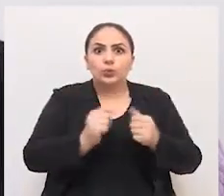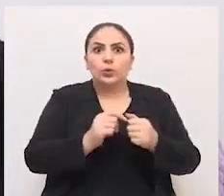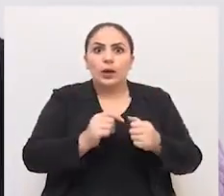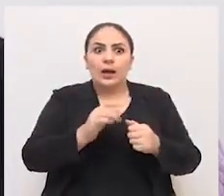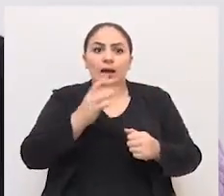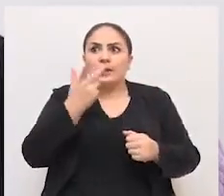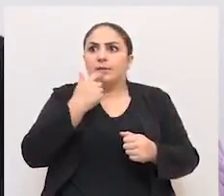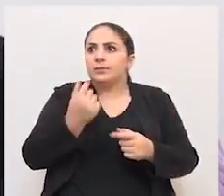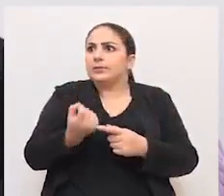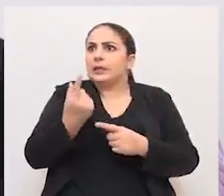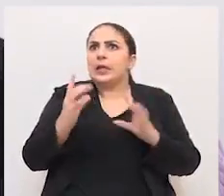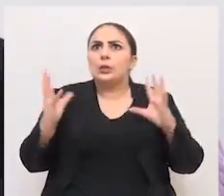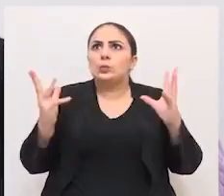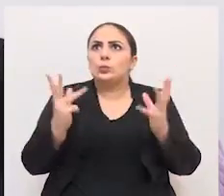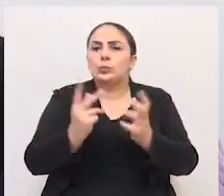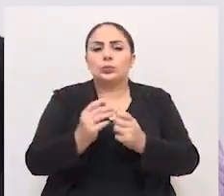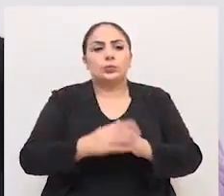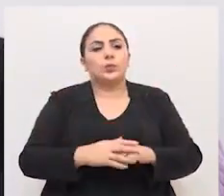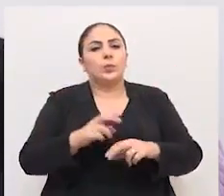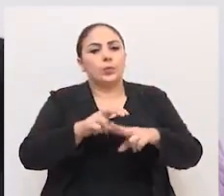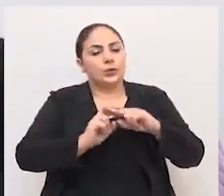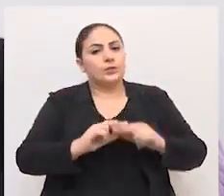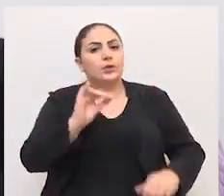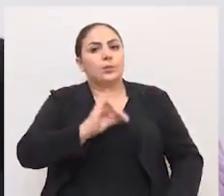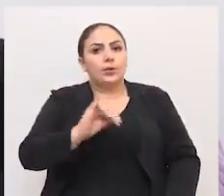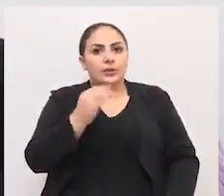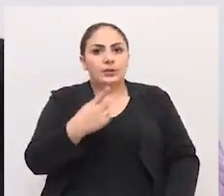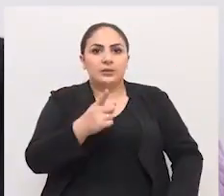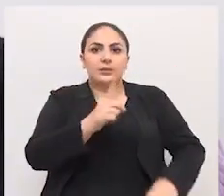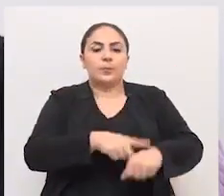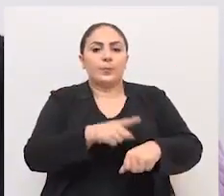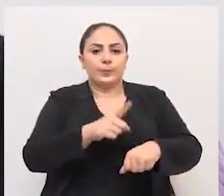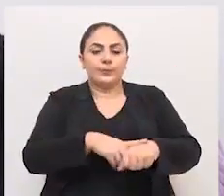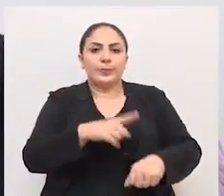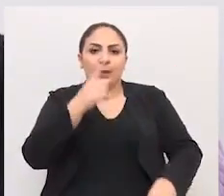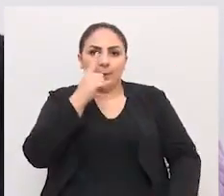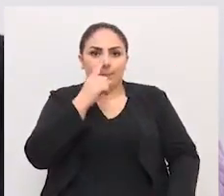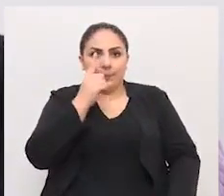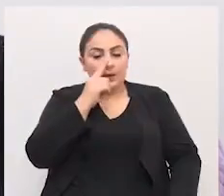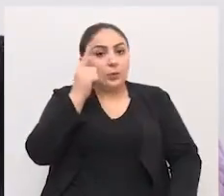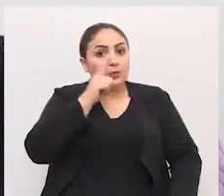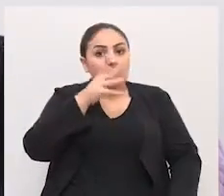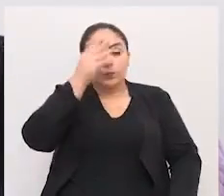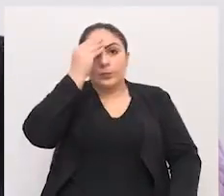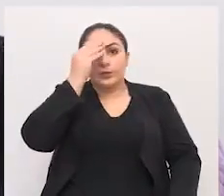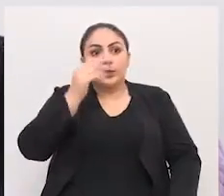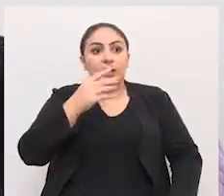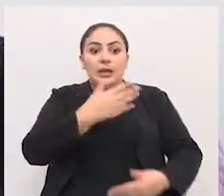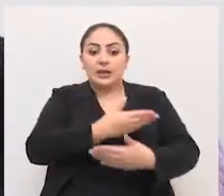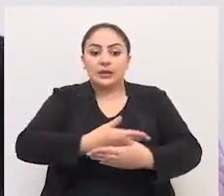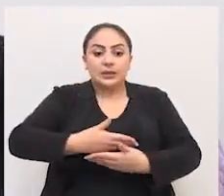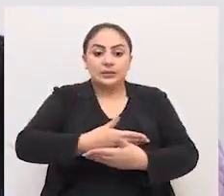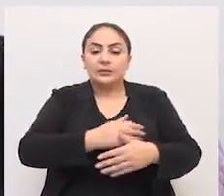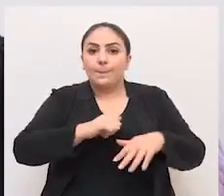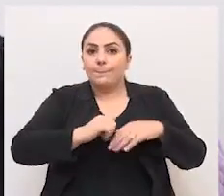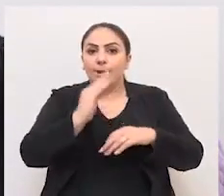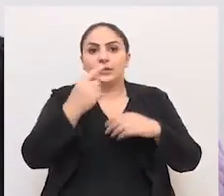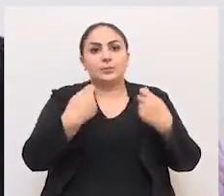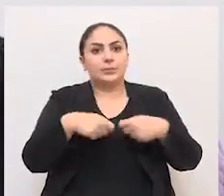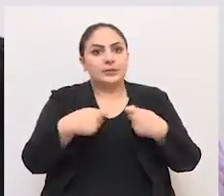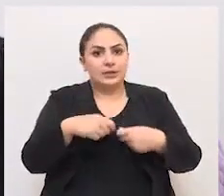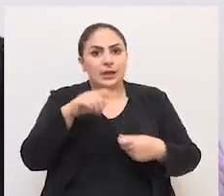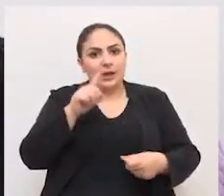isso. Mas é muito importante que nesse momento a mãe entenda que o que a criança